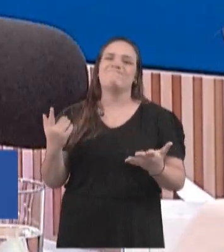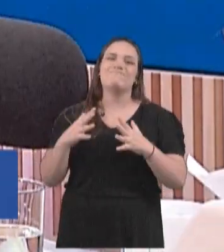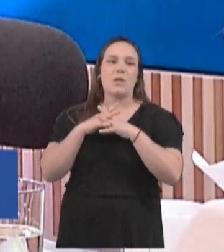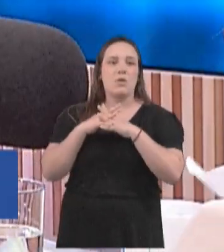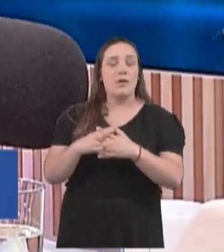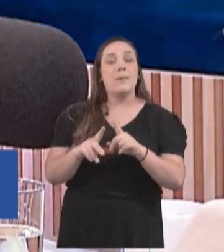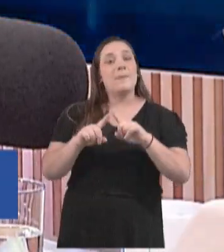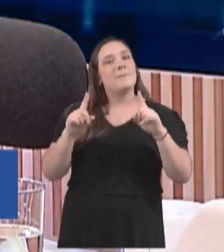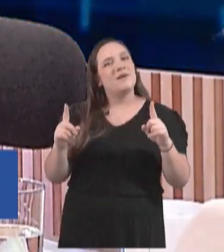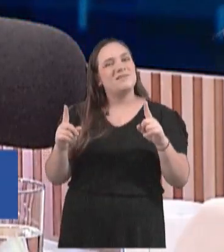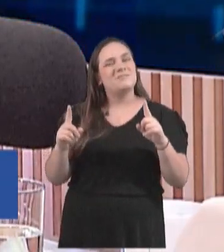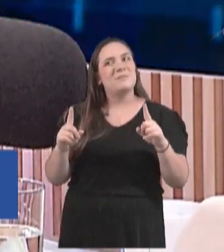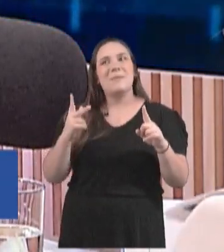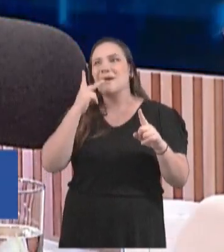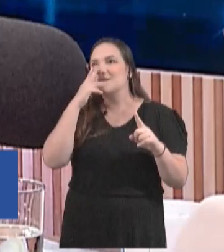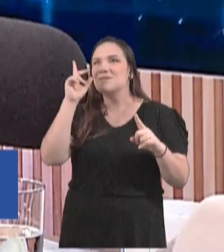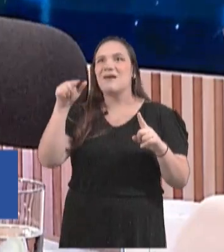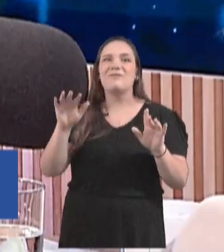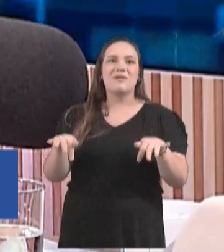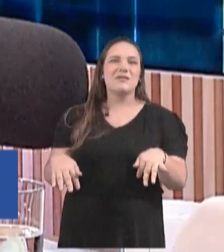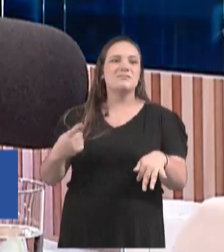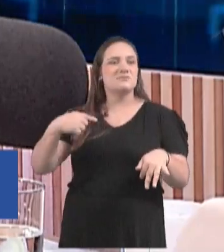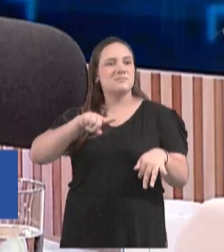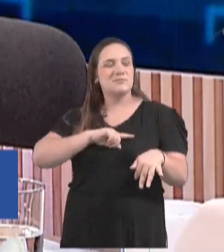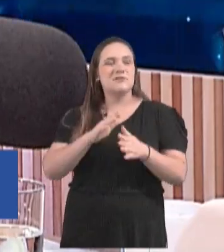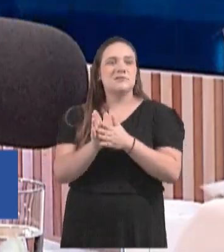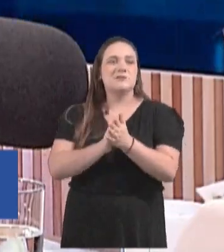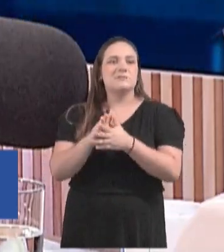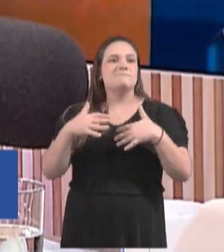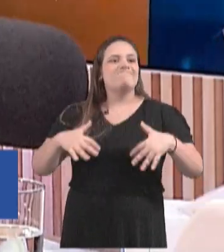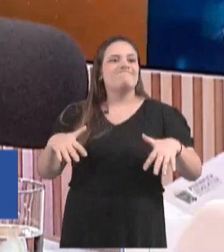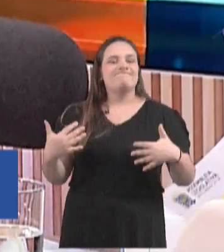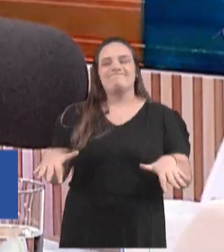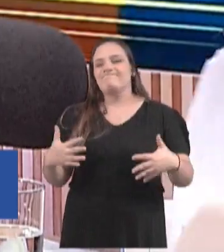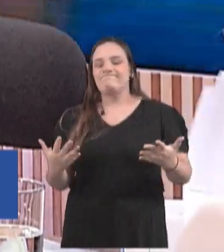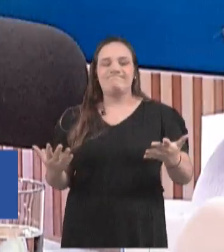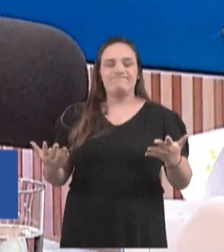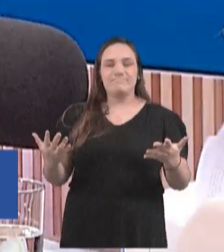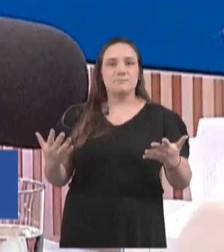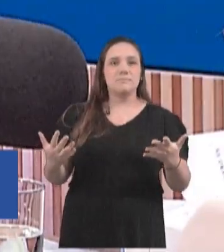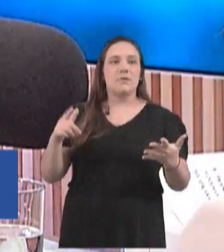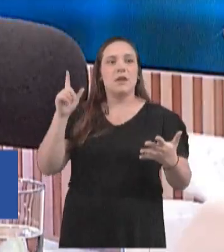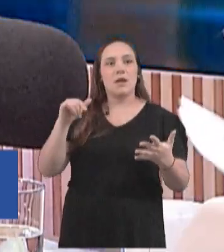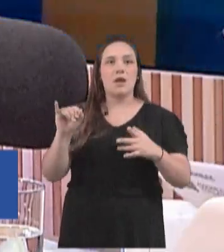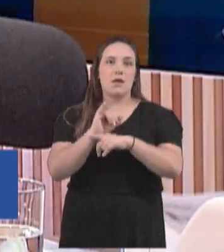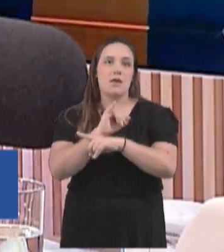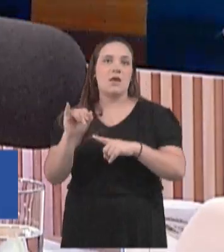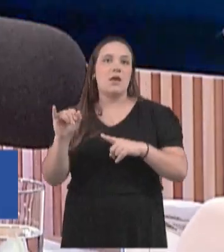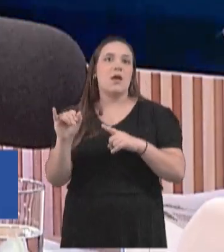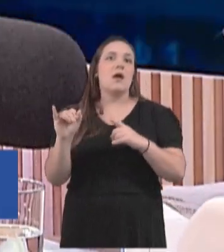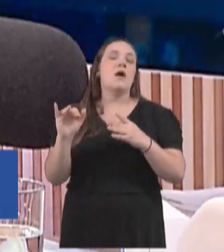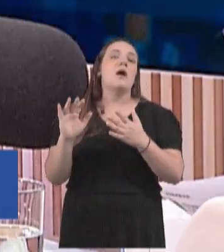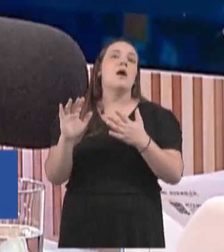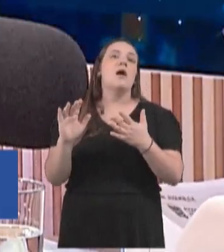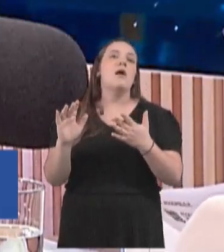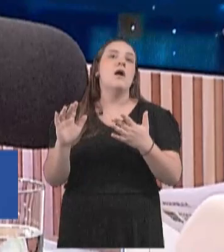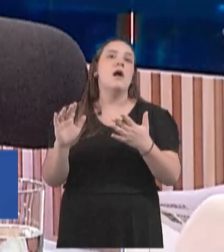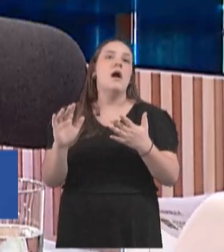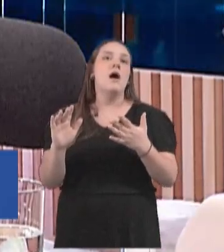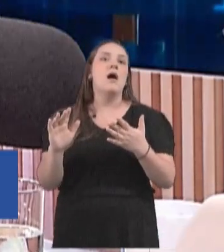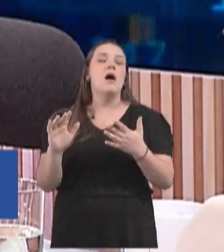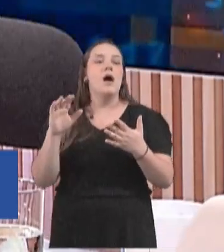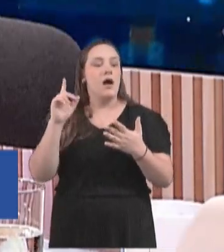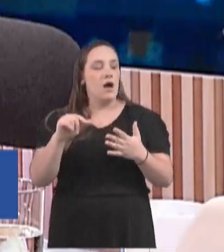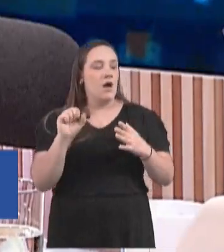mas sempre no final a gente fica na expectativa de que ações sejam concretizadas ou em